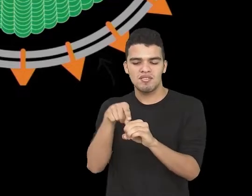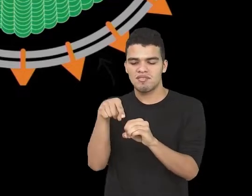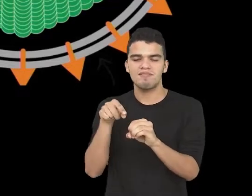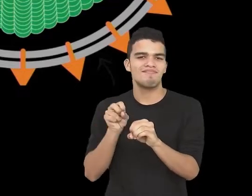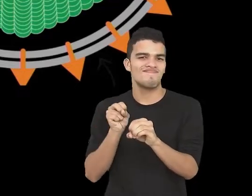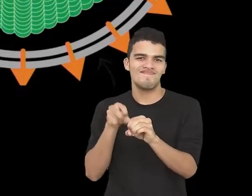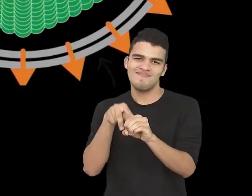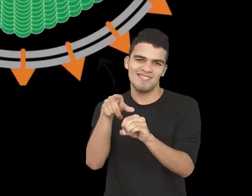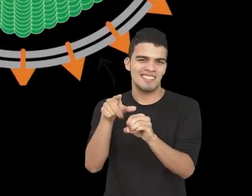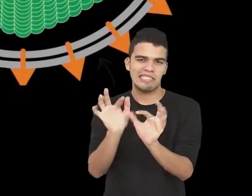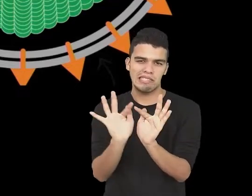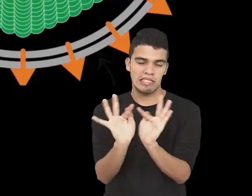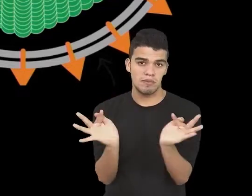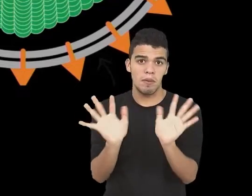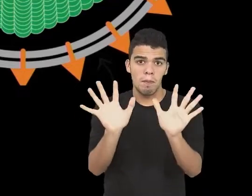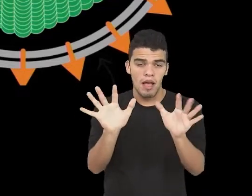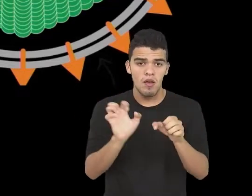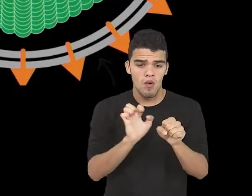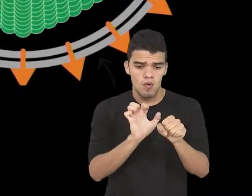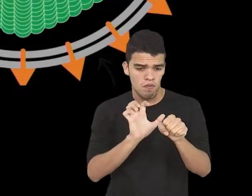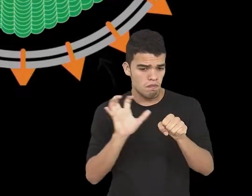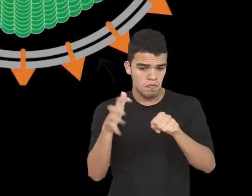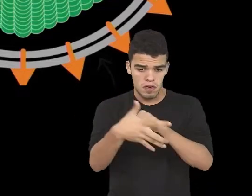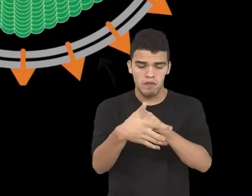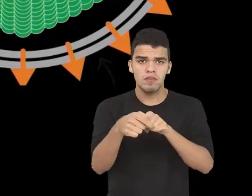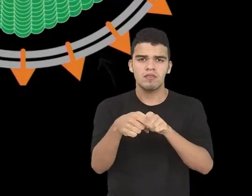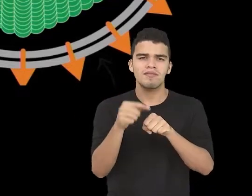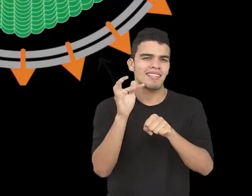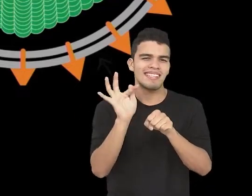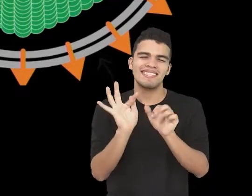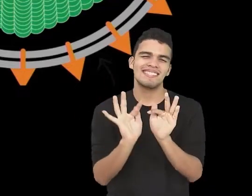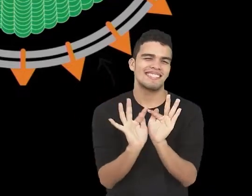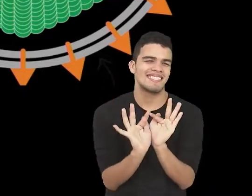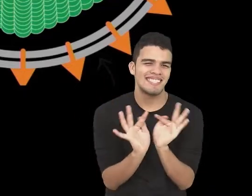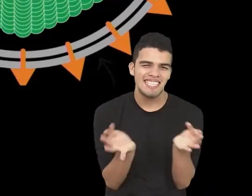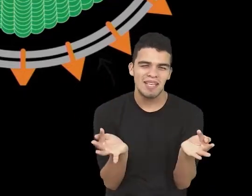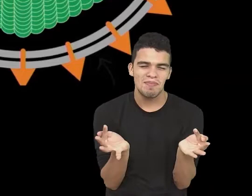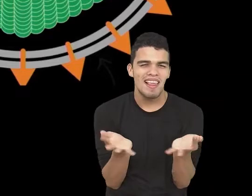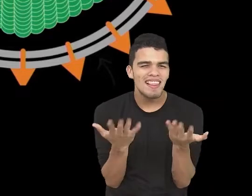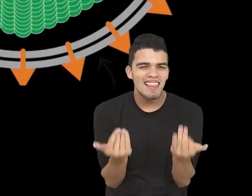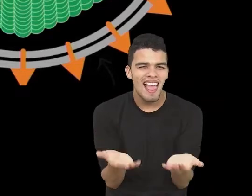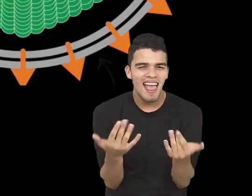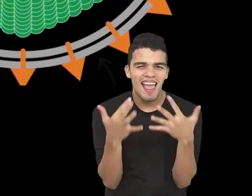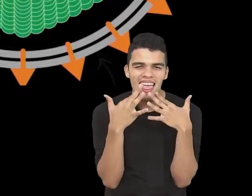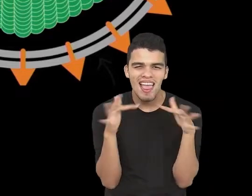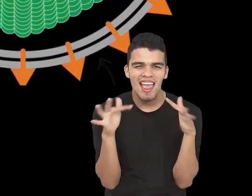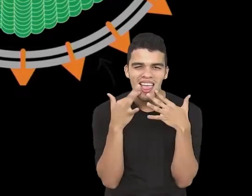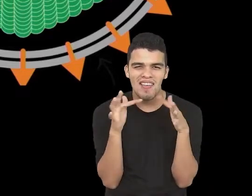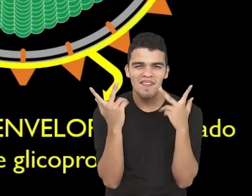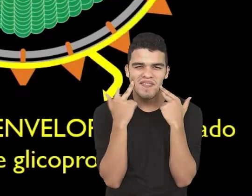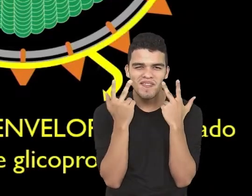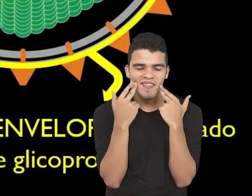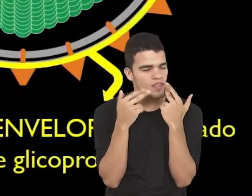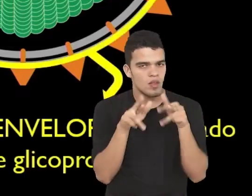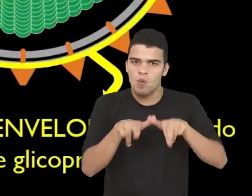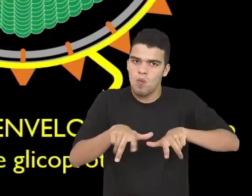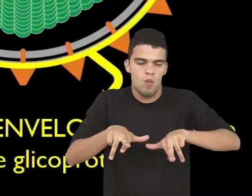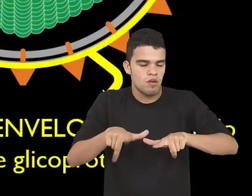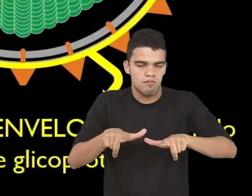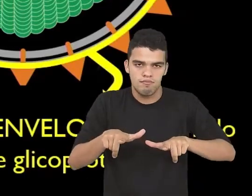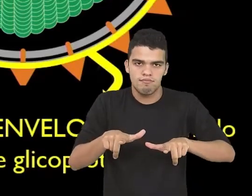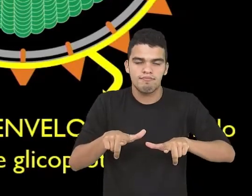que o coronavírus, ele não é um vírus comum, nem é um vírus muito simples. Ele